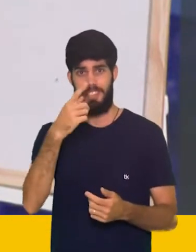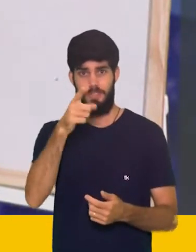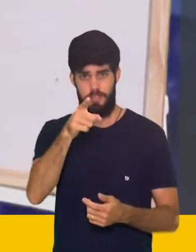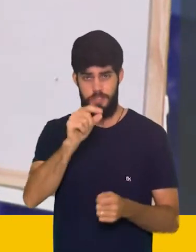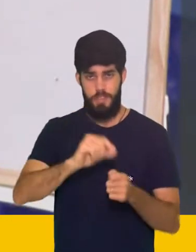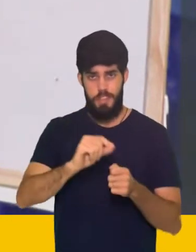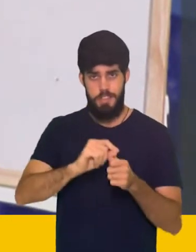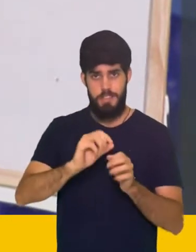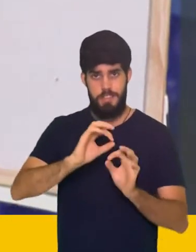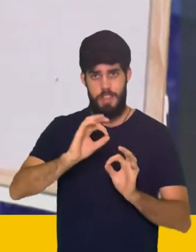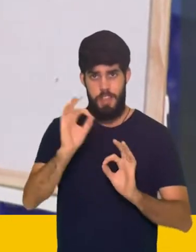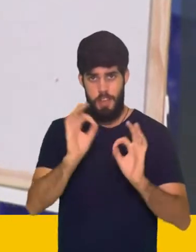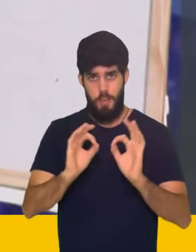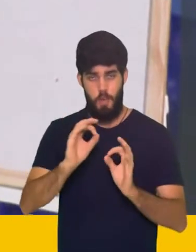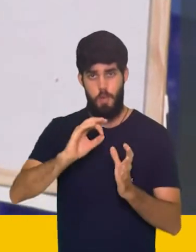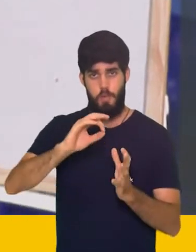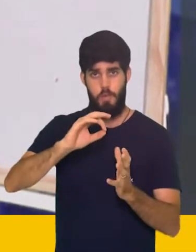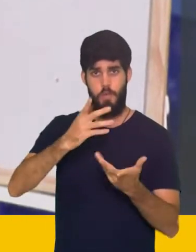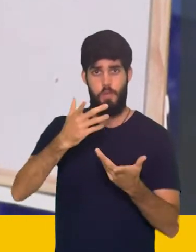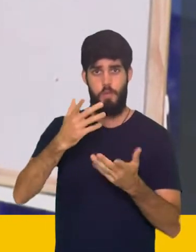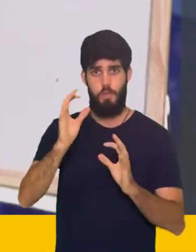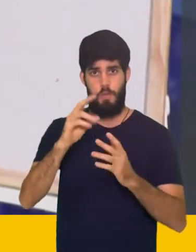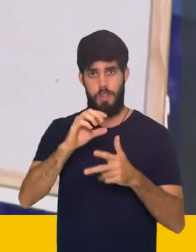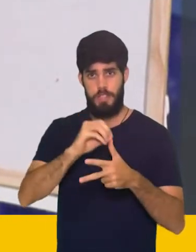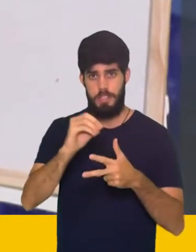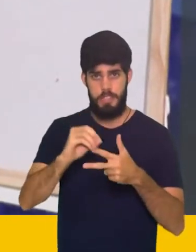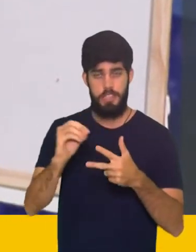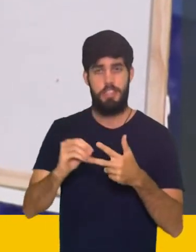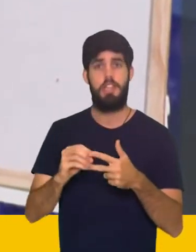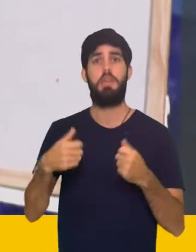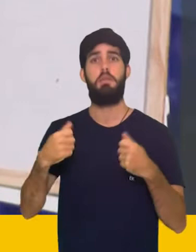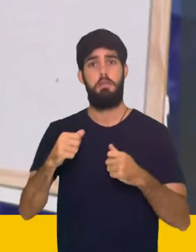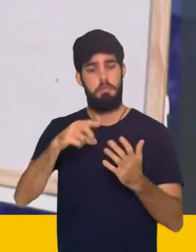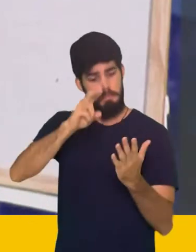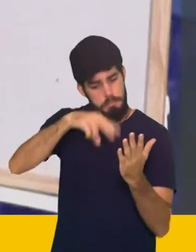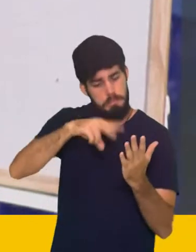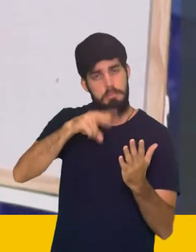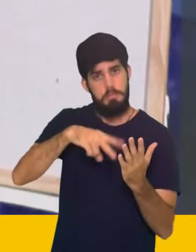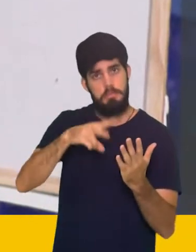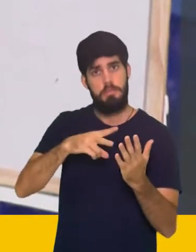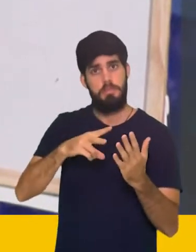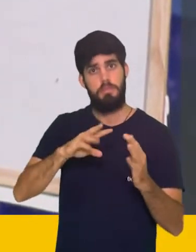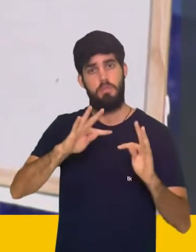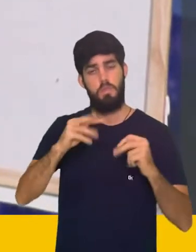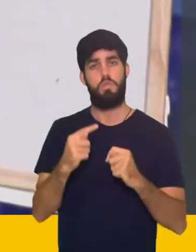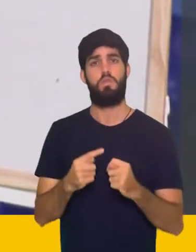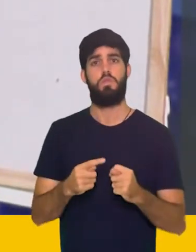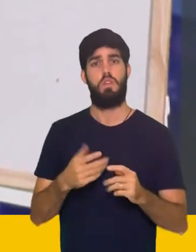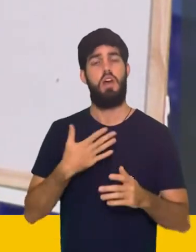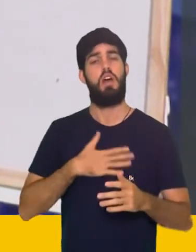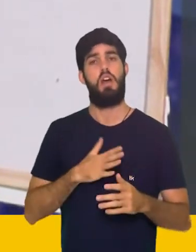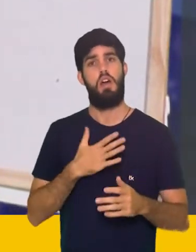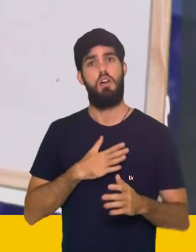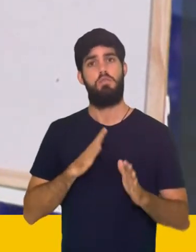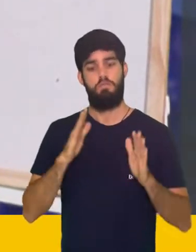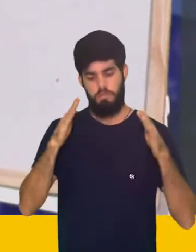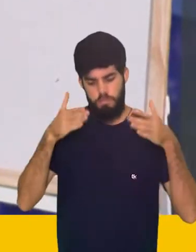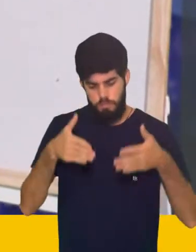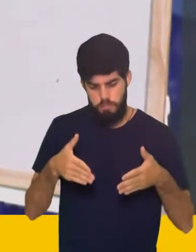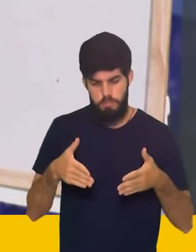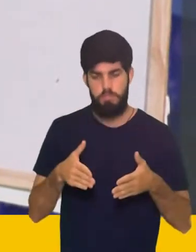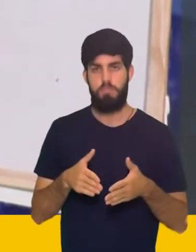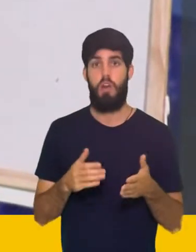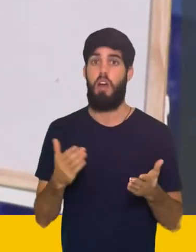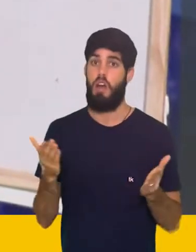vais querer ler o texto embasador, vai ter que ler. E todos. E com calma e concentração. Terminou de ler?